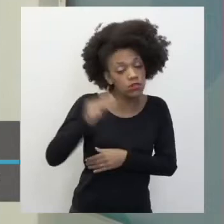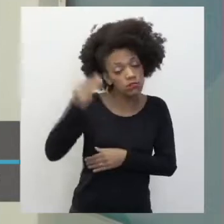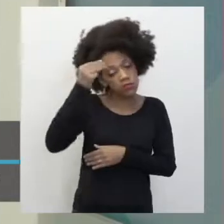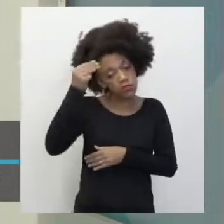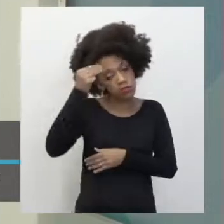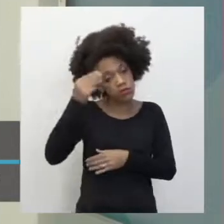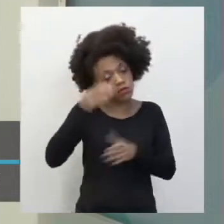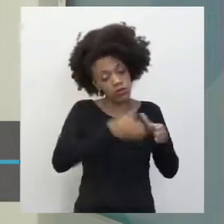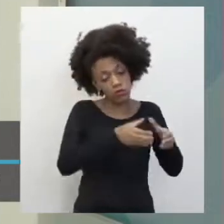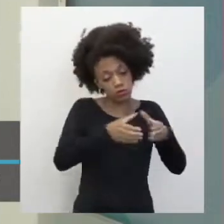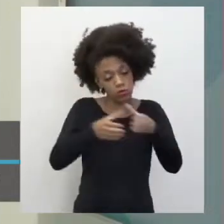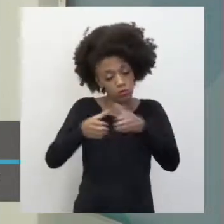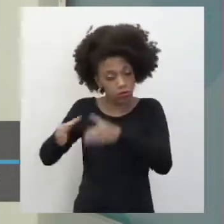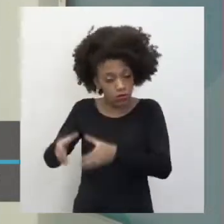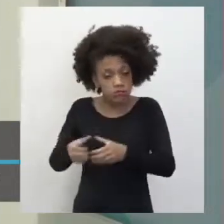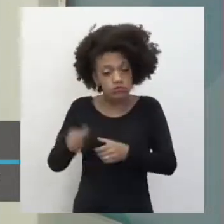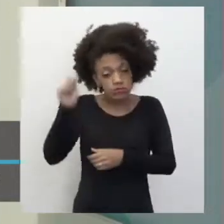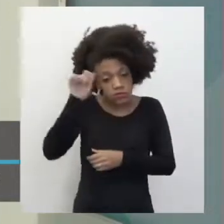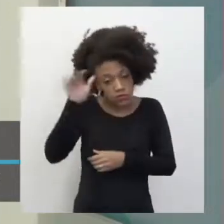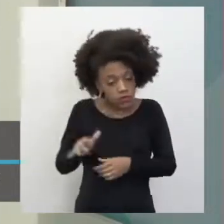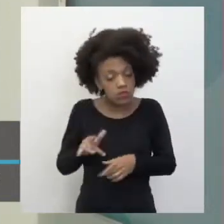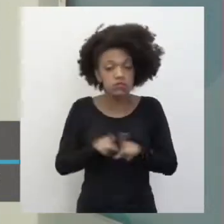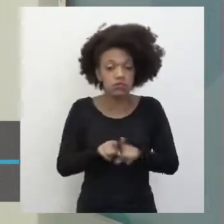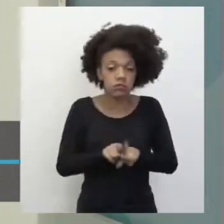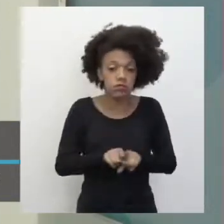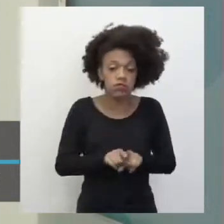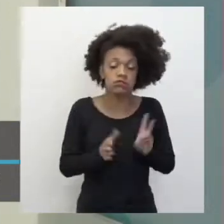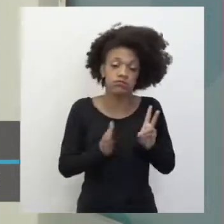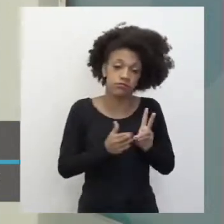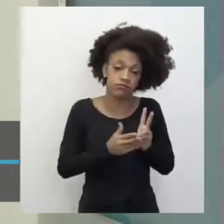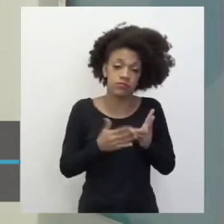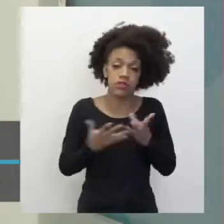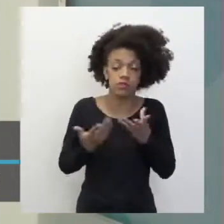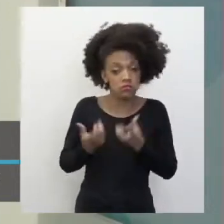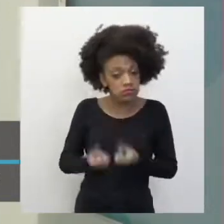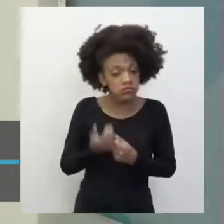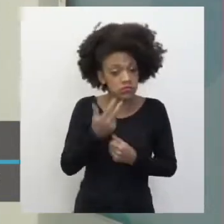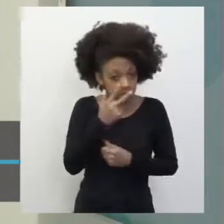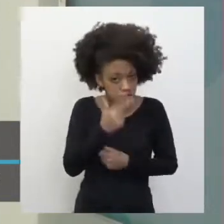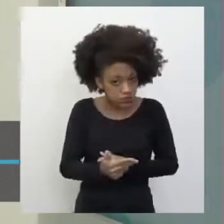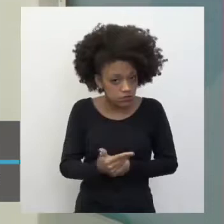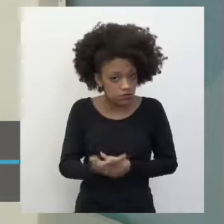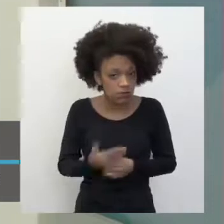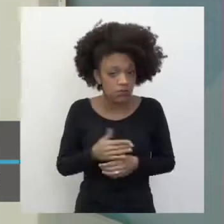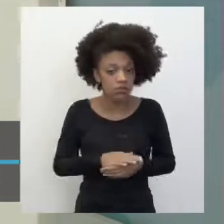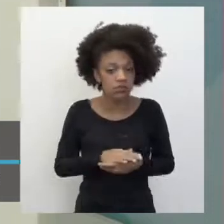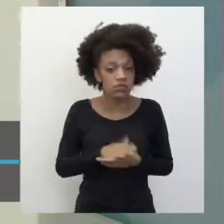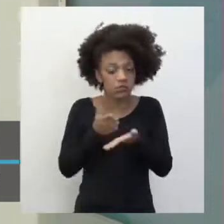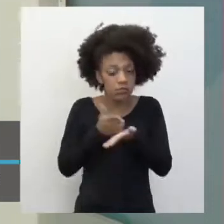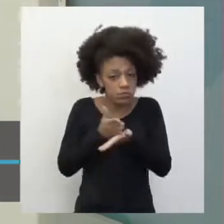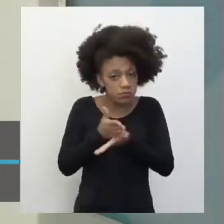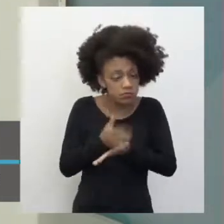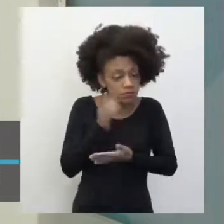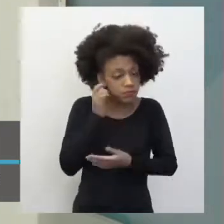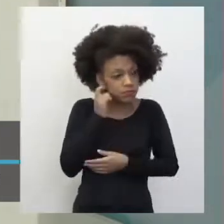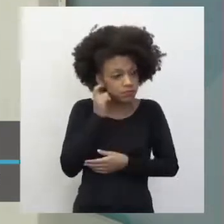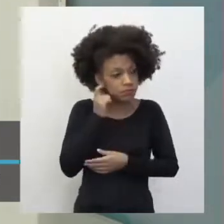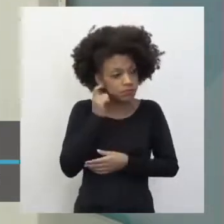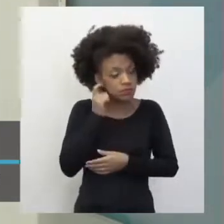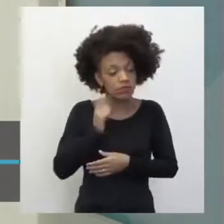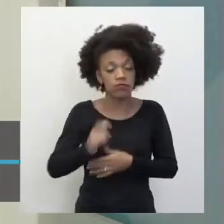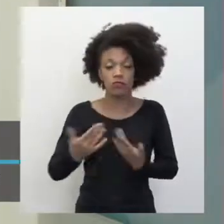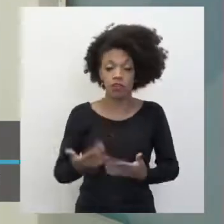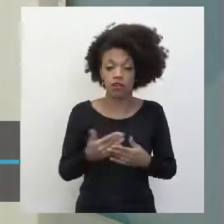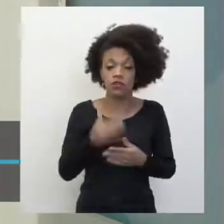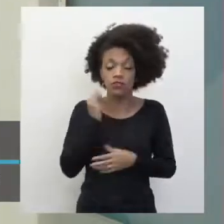entre os povos aí, africanos, até os indígenas, eu considero até na mesma linha, né? Ilustração de história